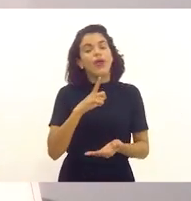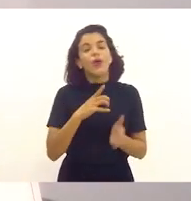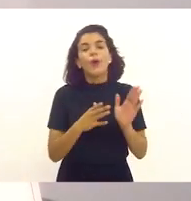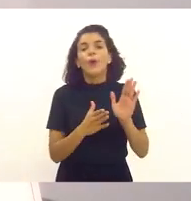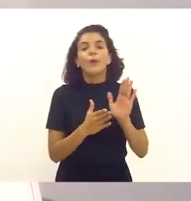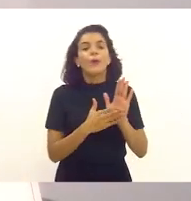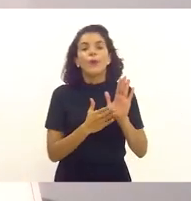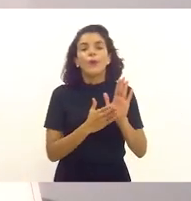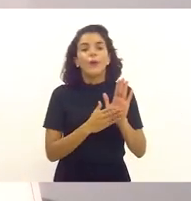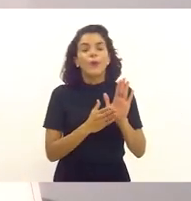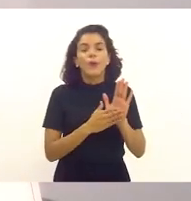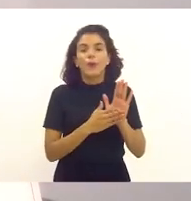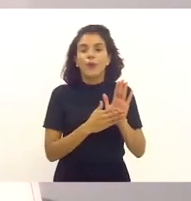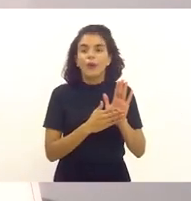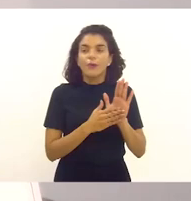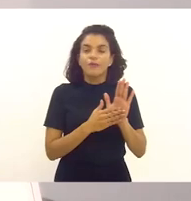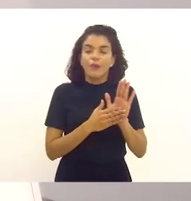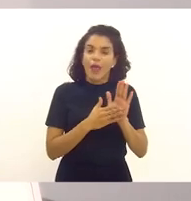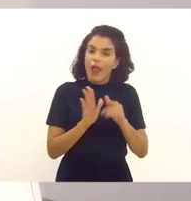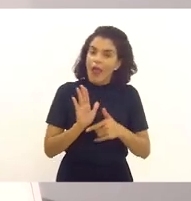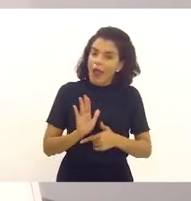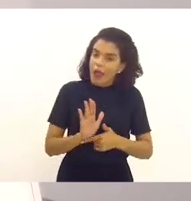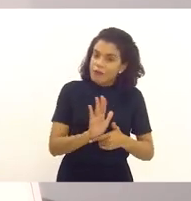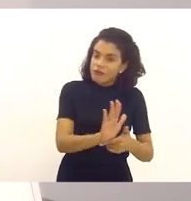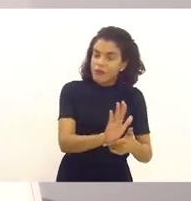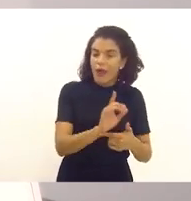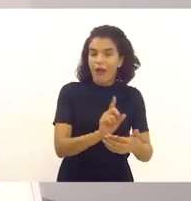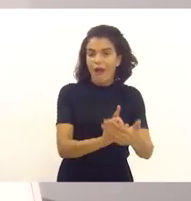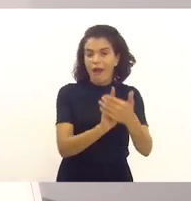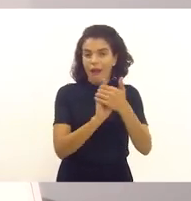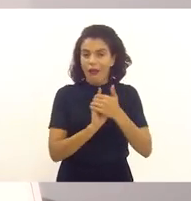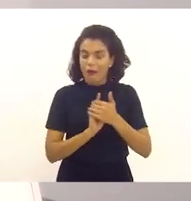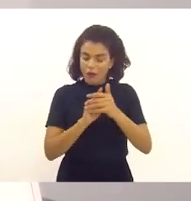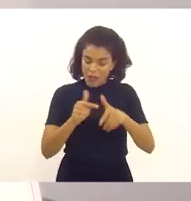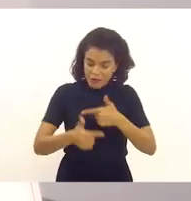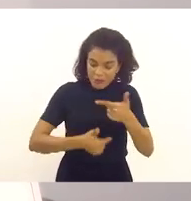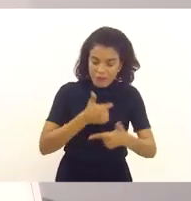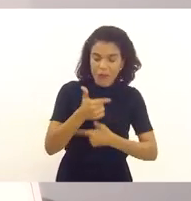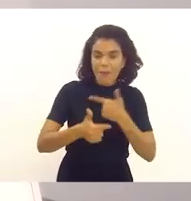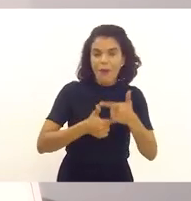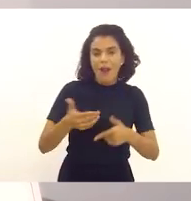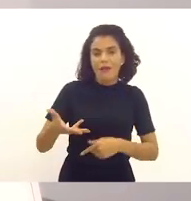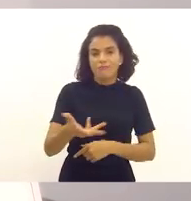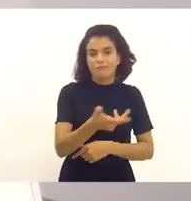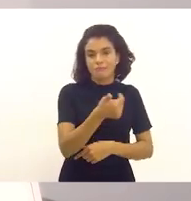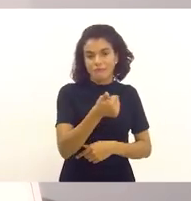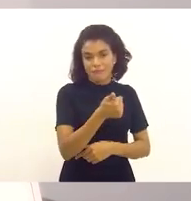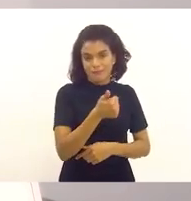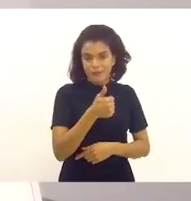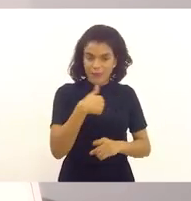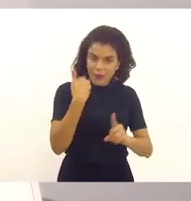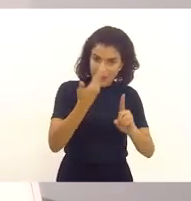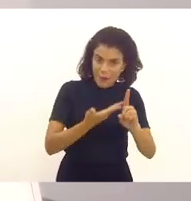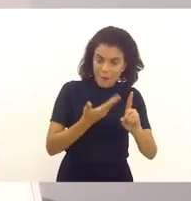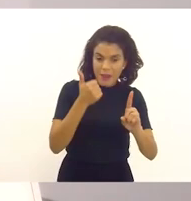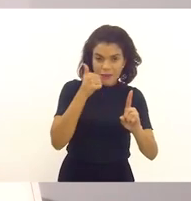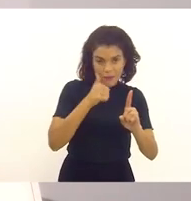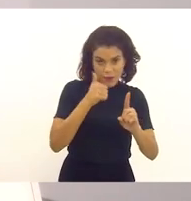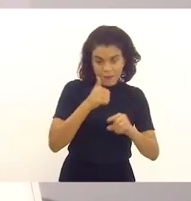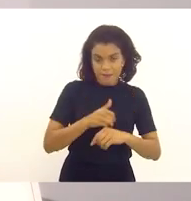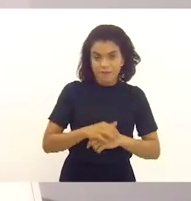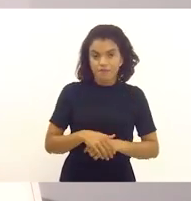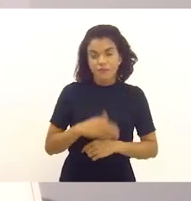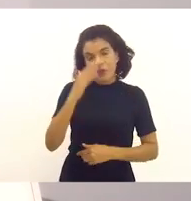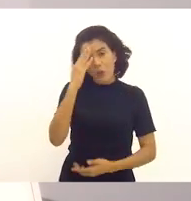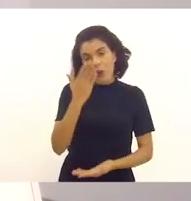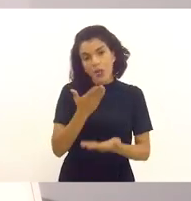propósito ajudar a colher e fazer o melhor para aquela mulher então eu acredito que